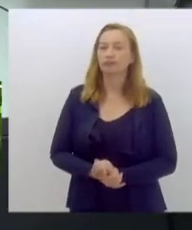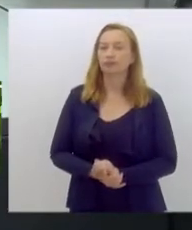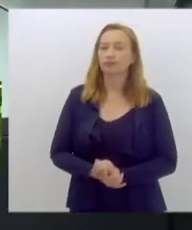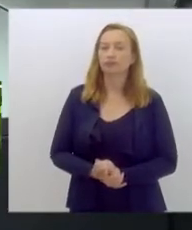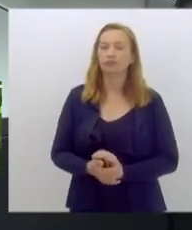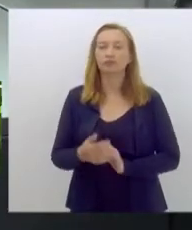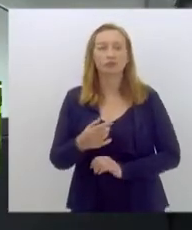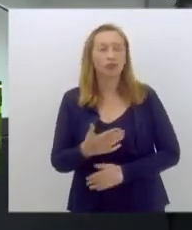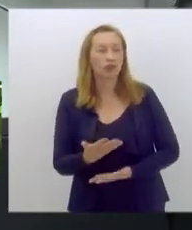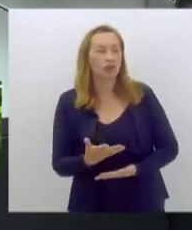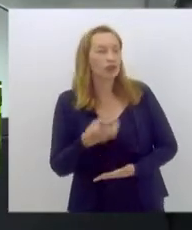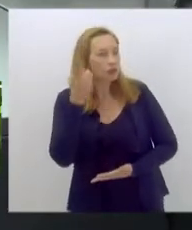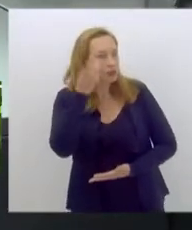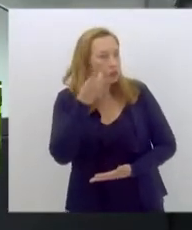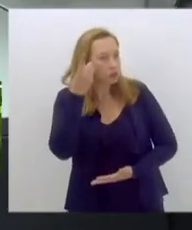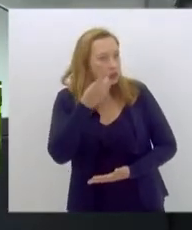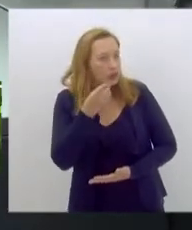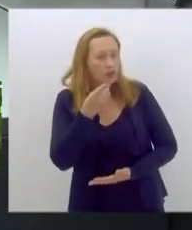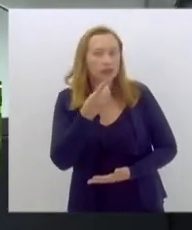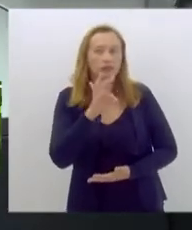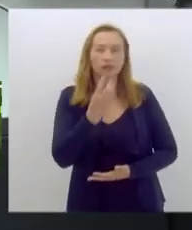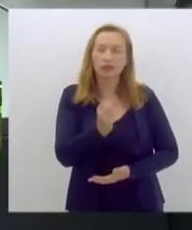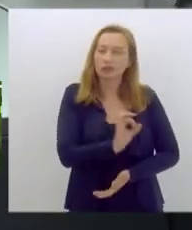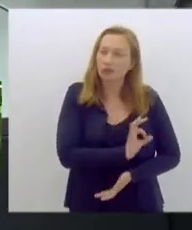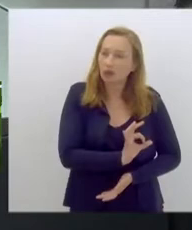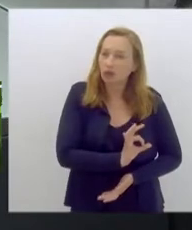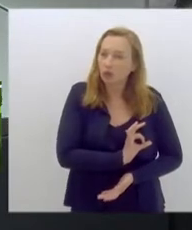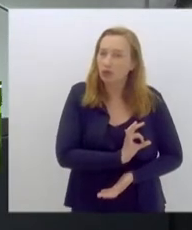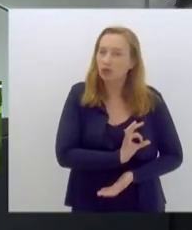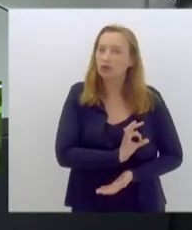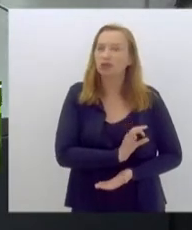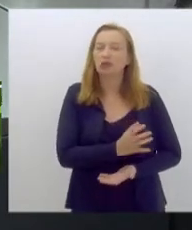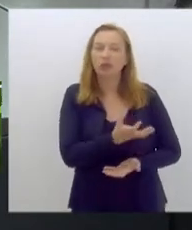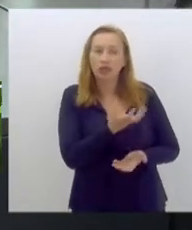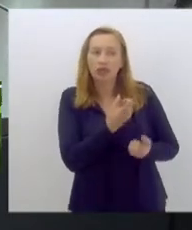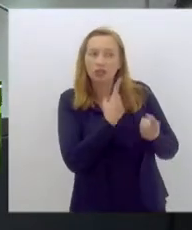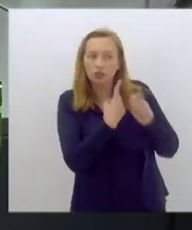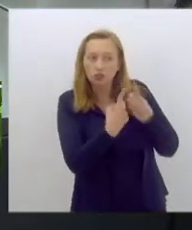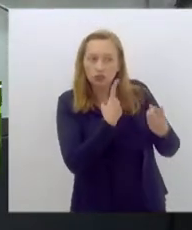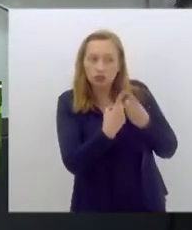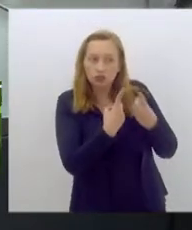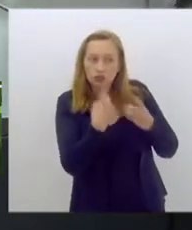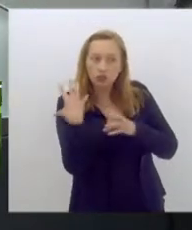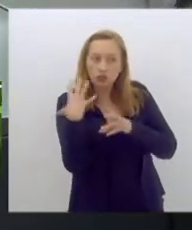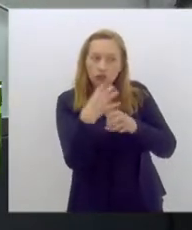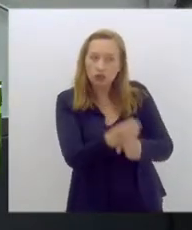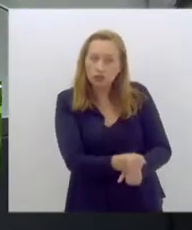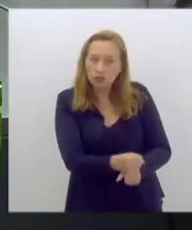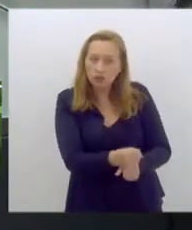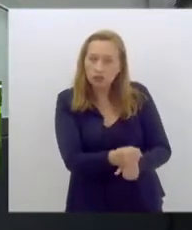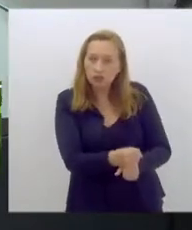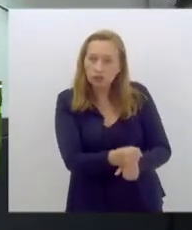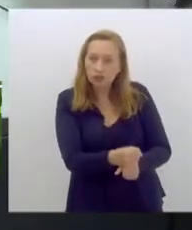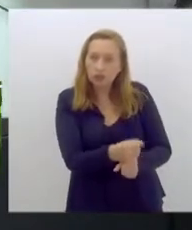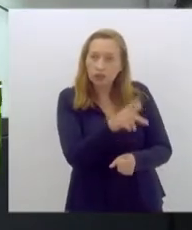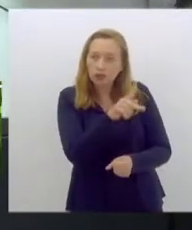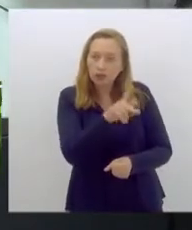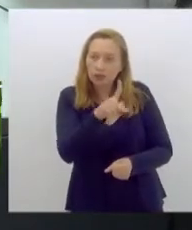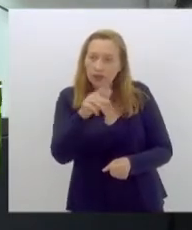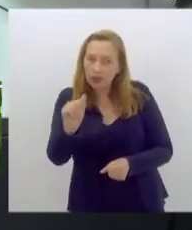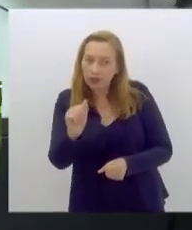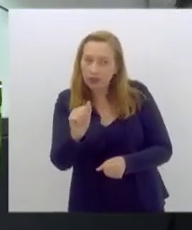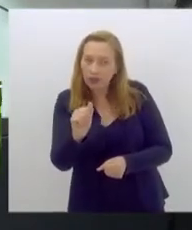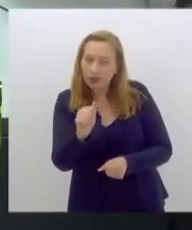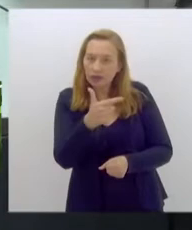Arguo da deputada Marta Rocha se ela quer discutir a revisão do PPA